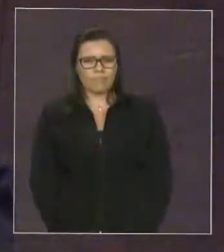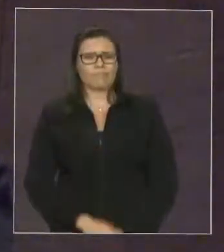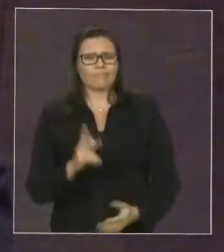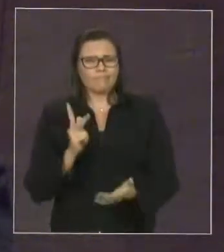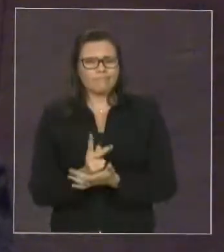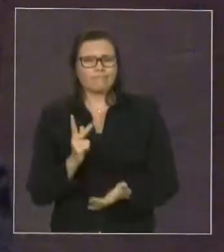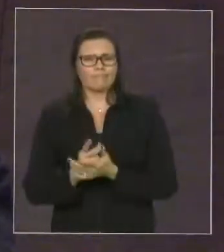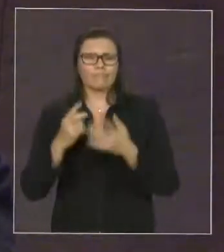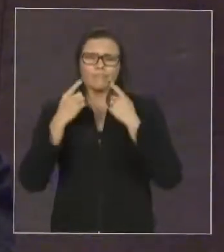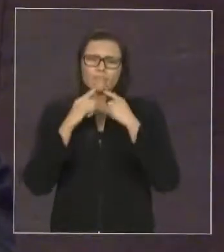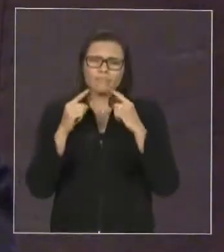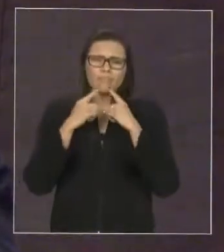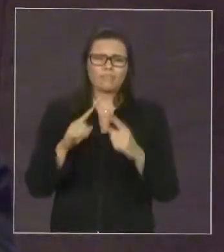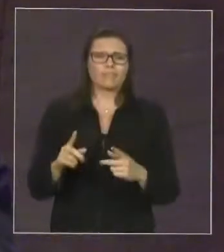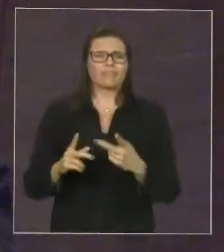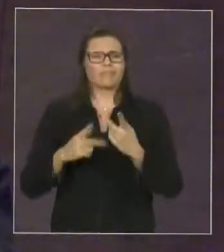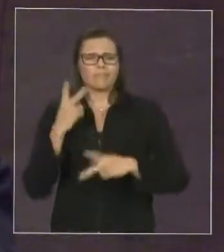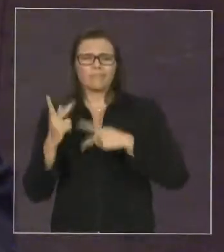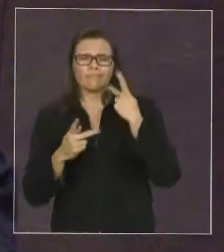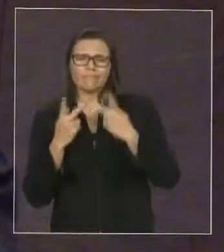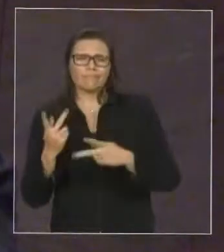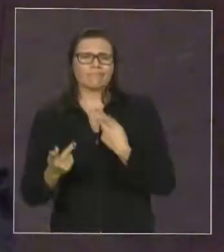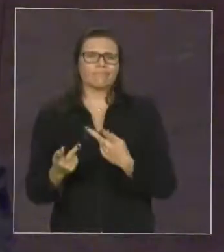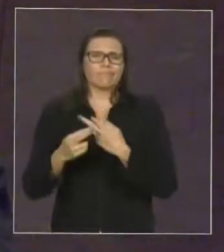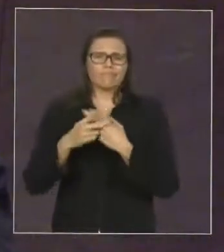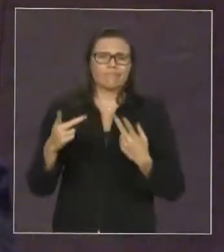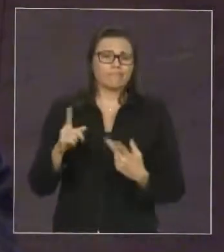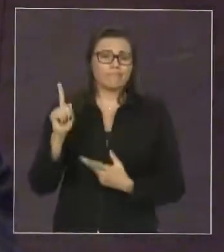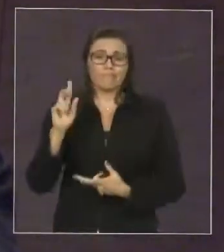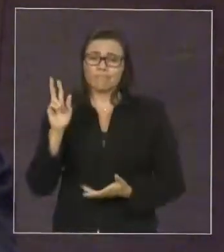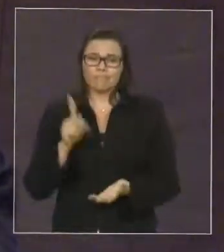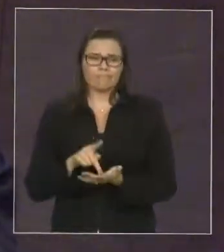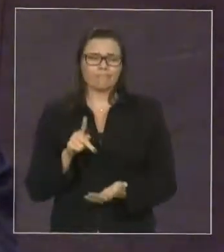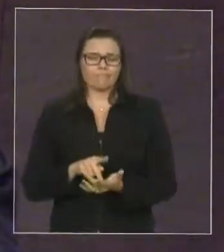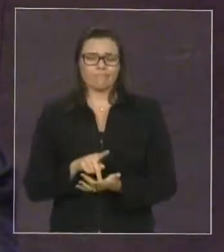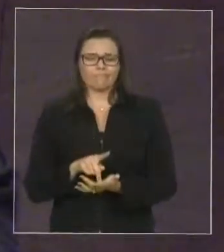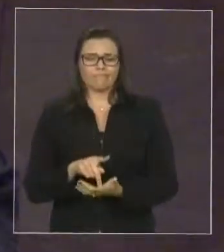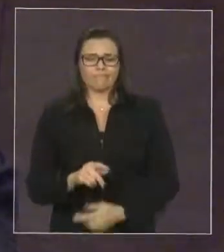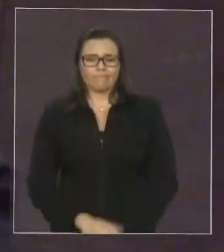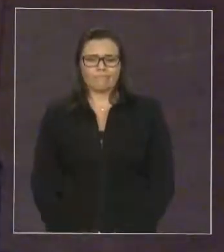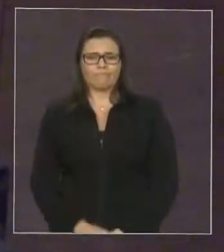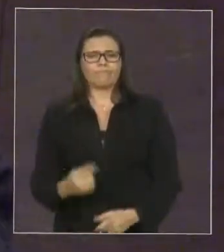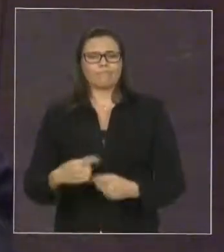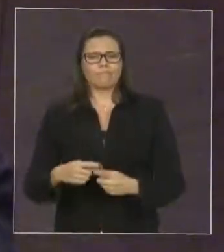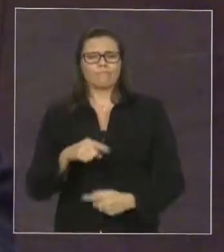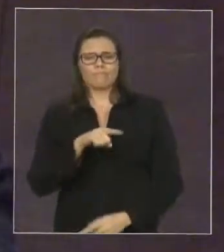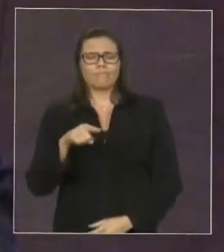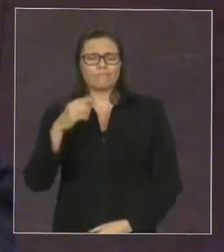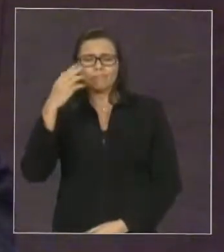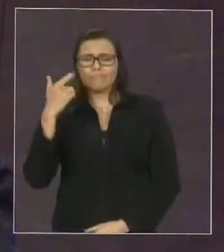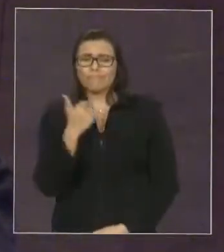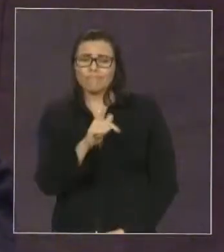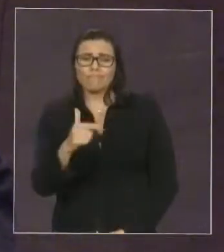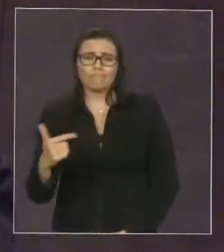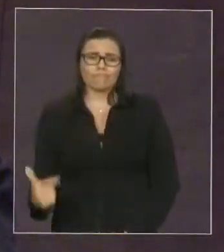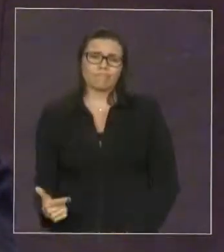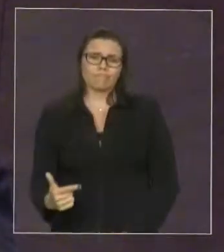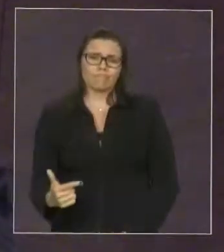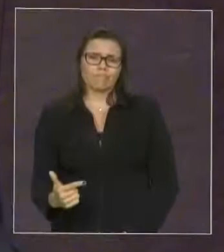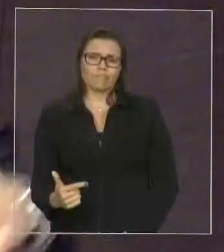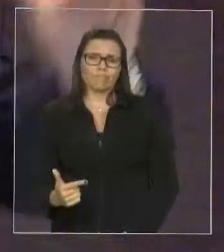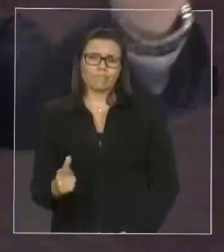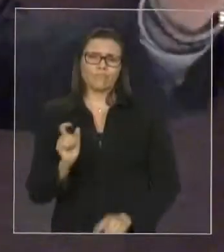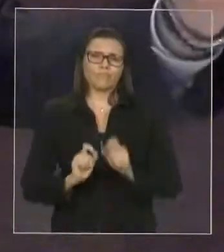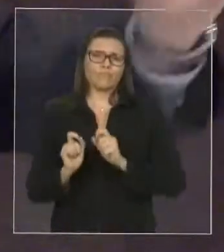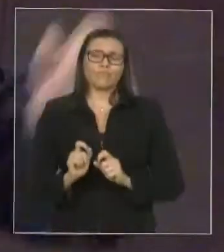usar fatos midiáticos, porque não tem o que verdadeiramente apresentar,